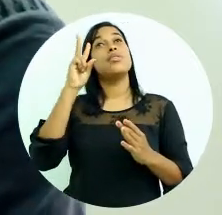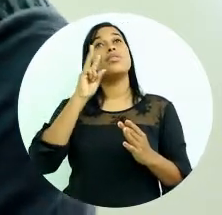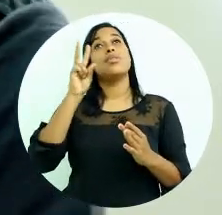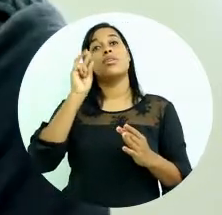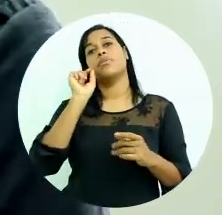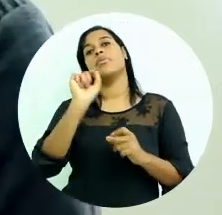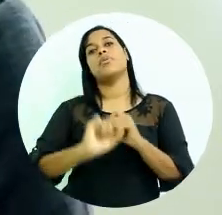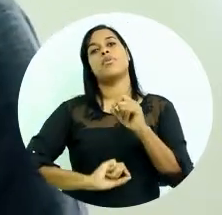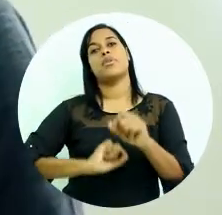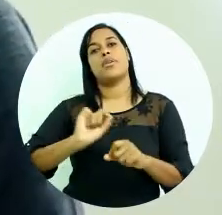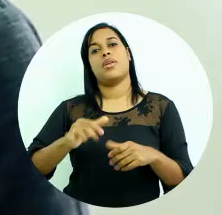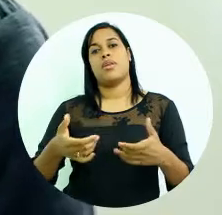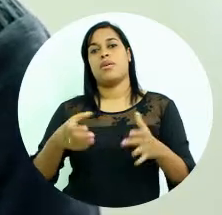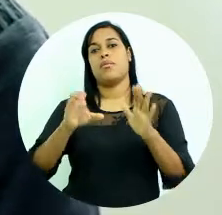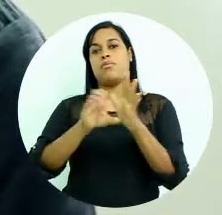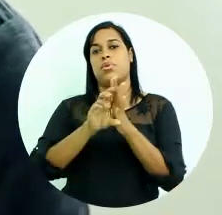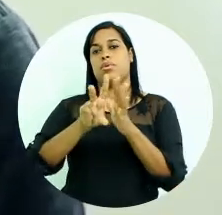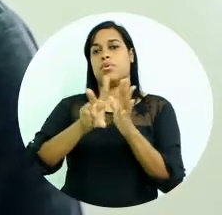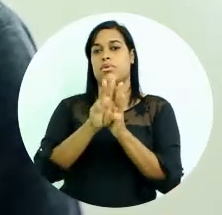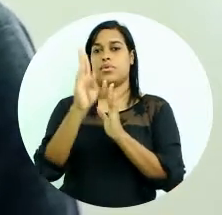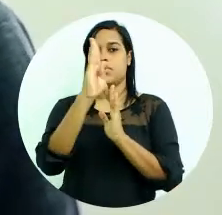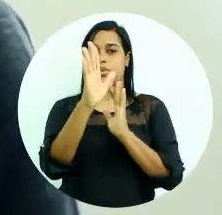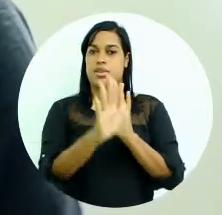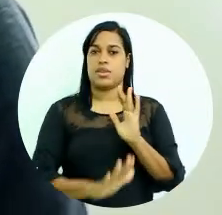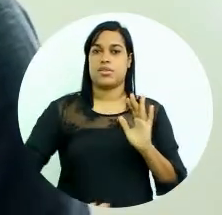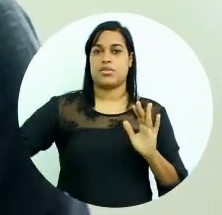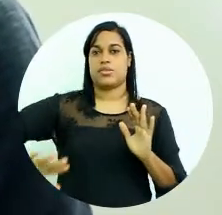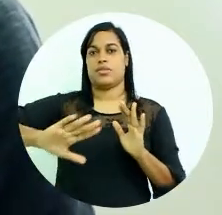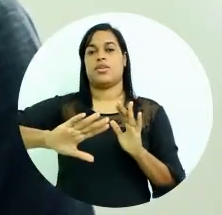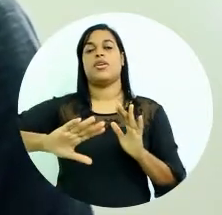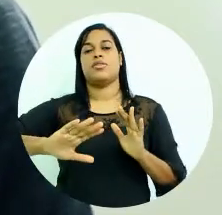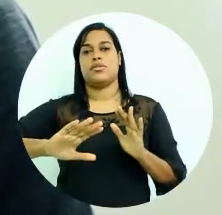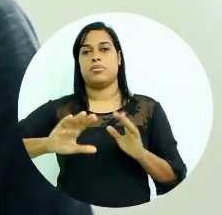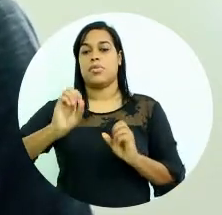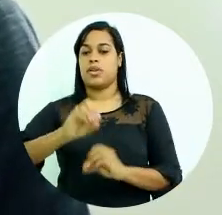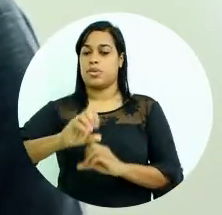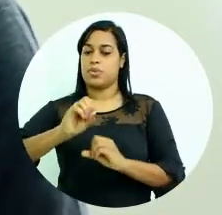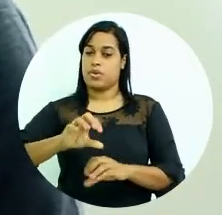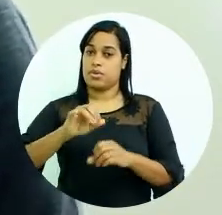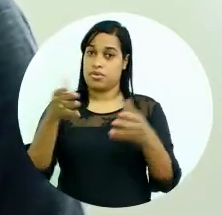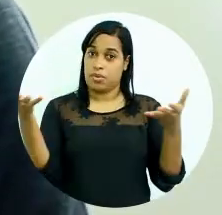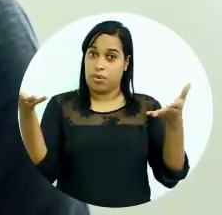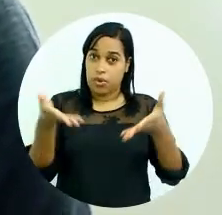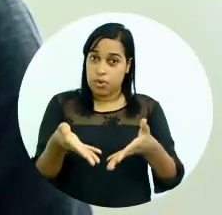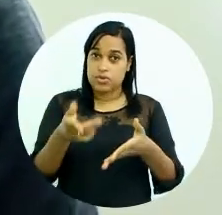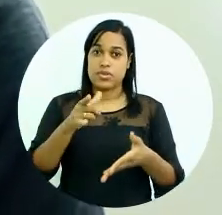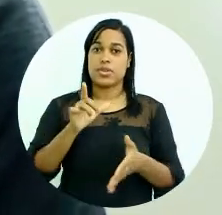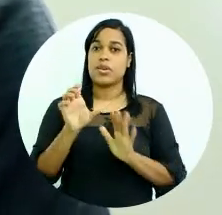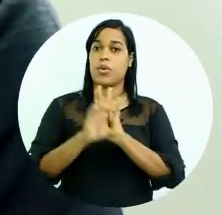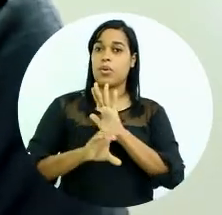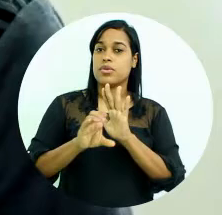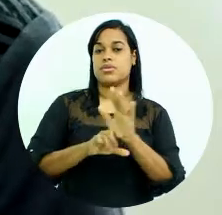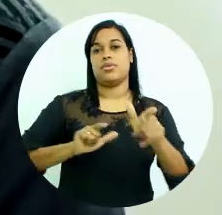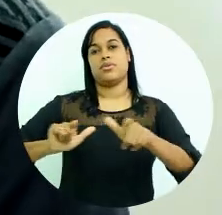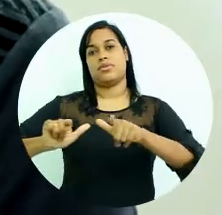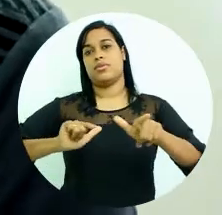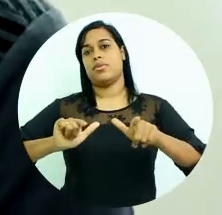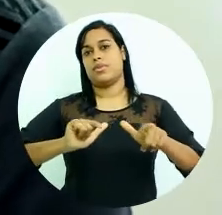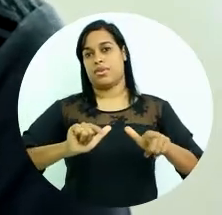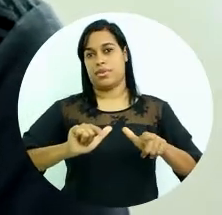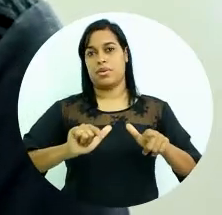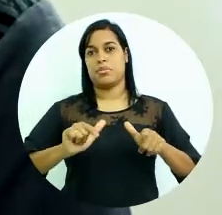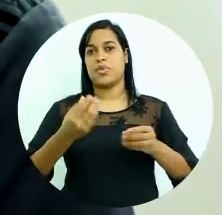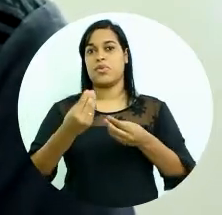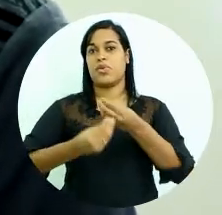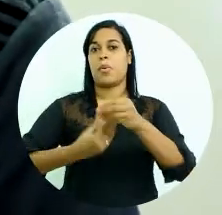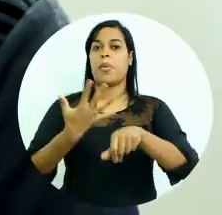nos remeter às diretrizes curriculares nacionais para a educação básica, que entende o conceito de